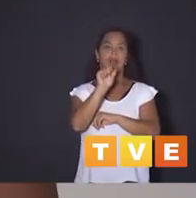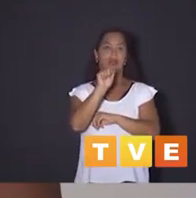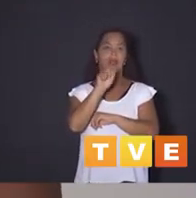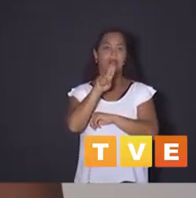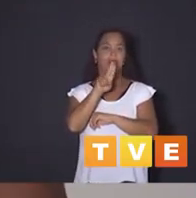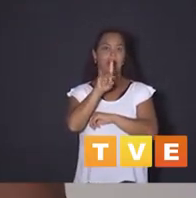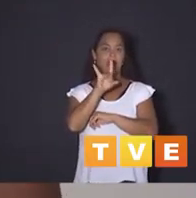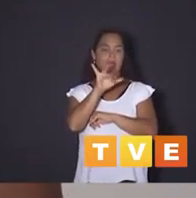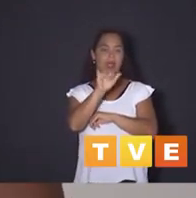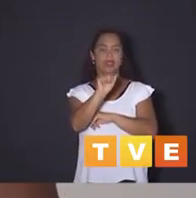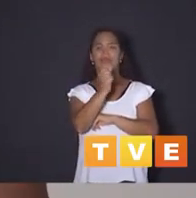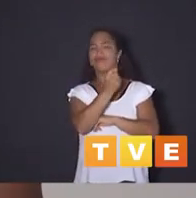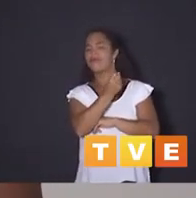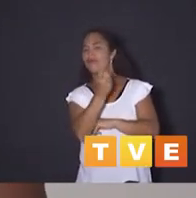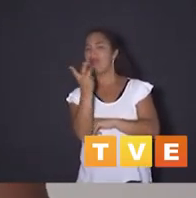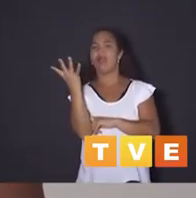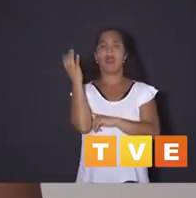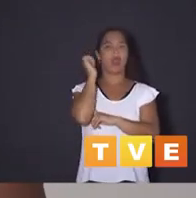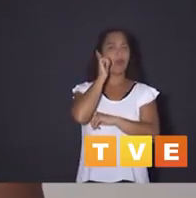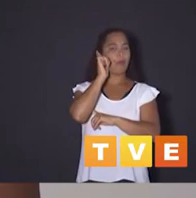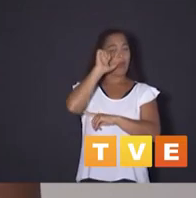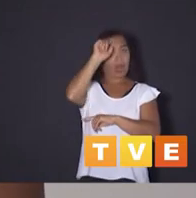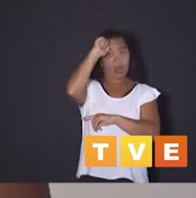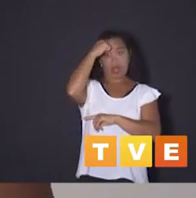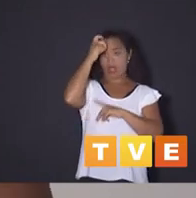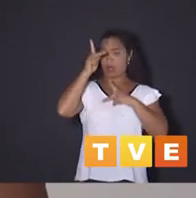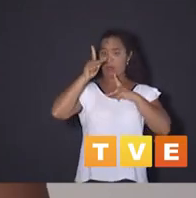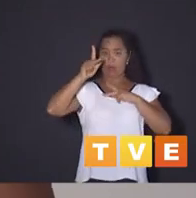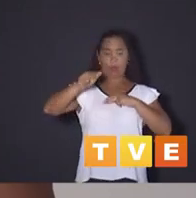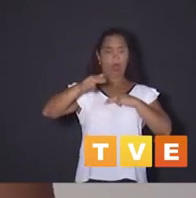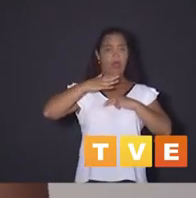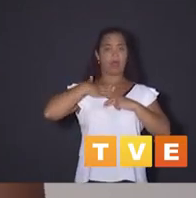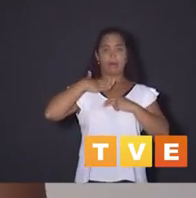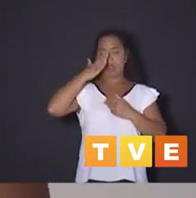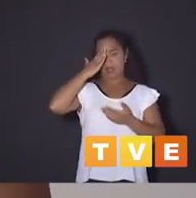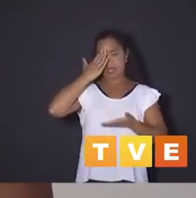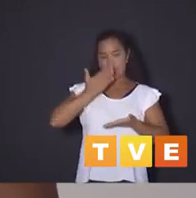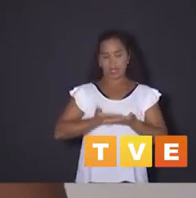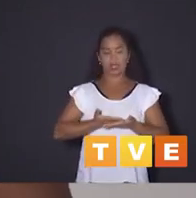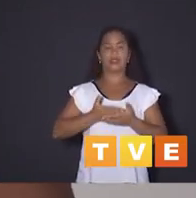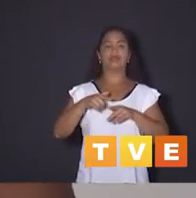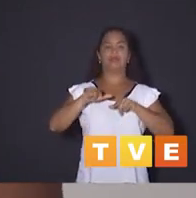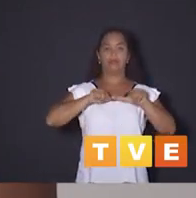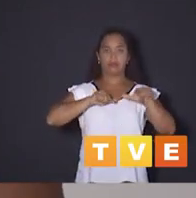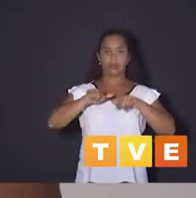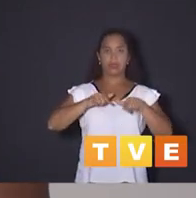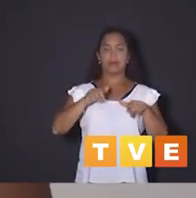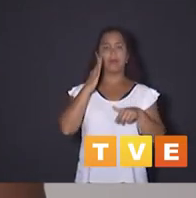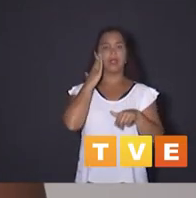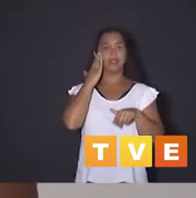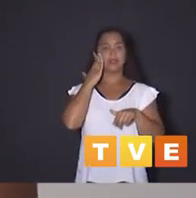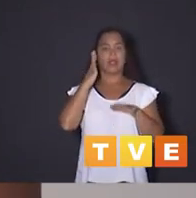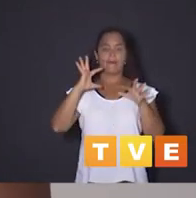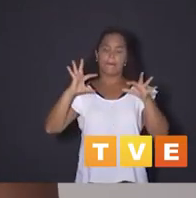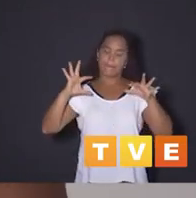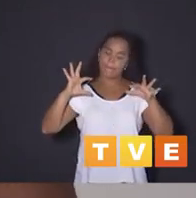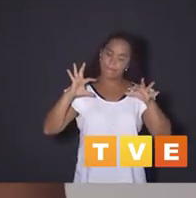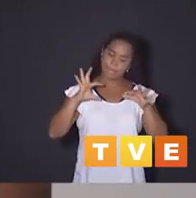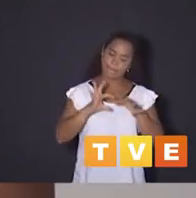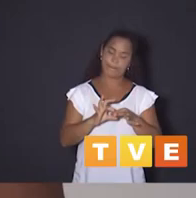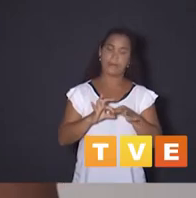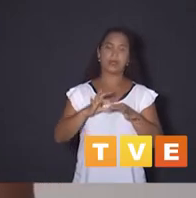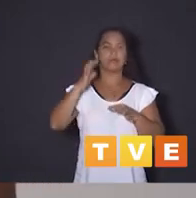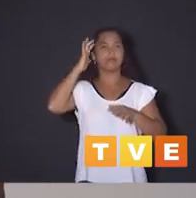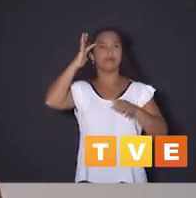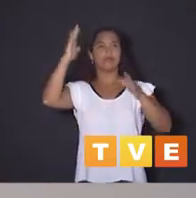número de outras mulheres negras como eu que acreditando nesse trabalho a importância dele né tem unido literalmente suas